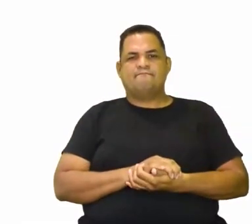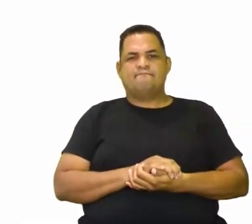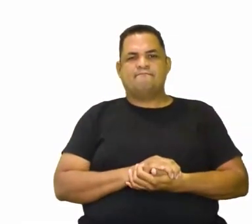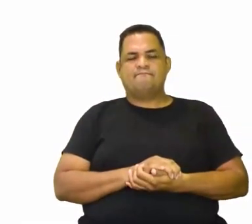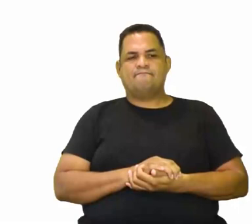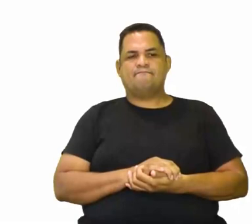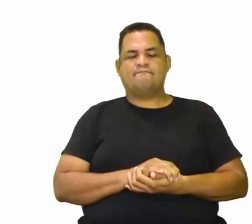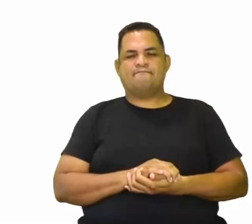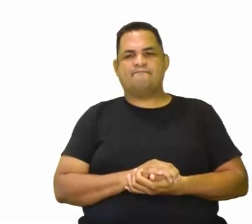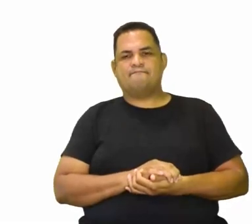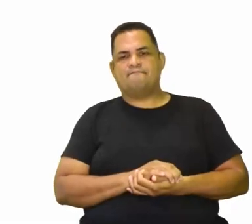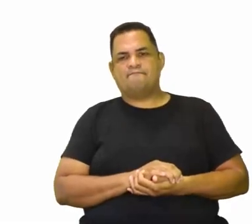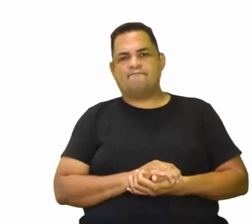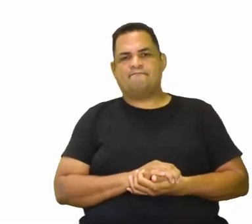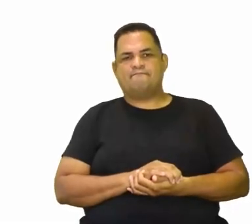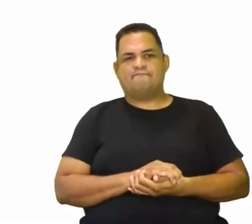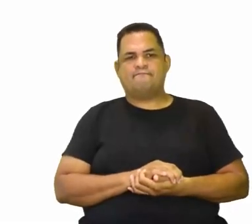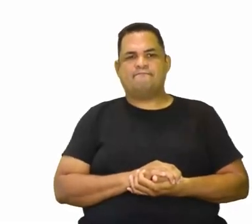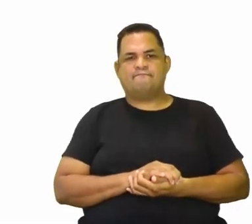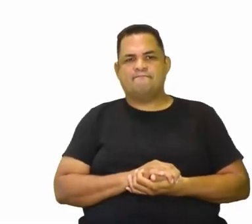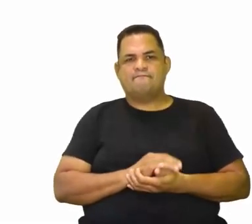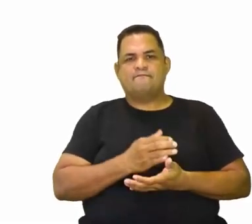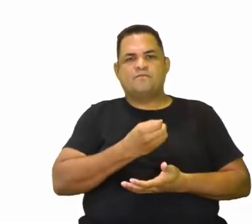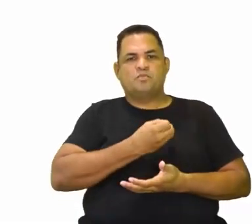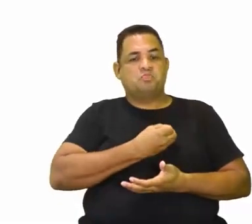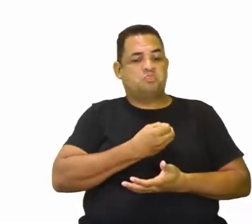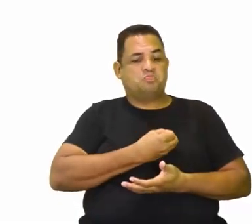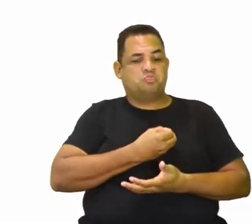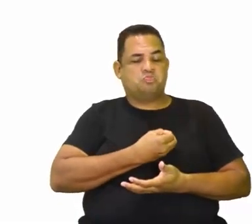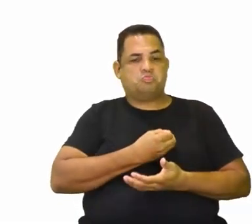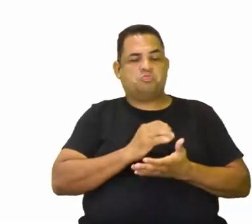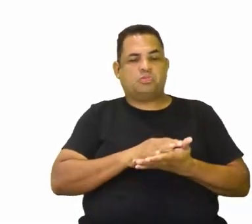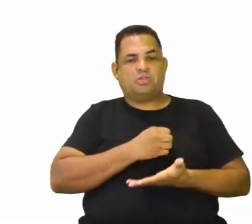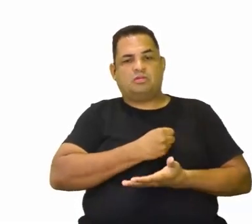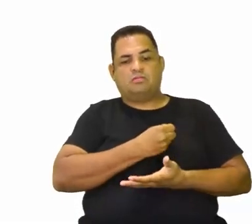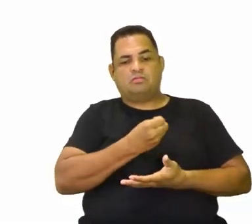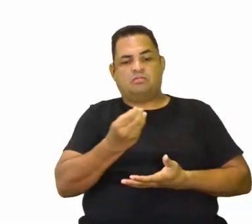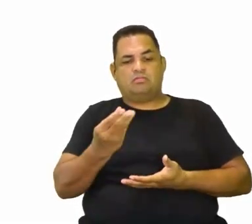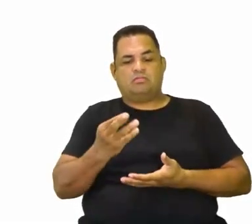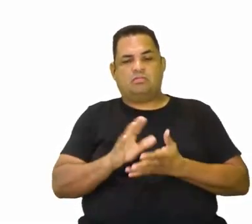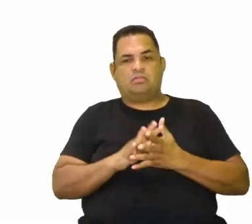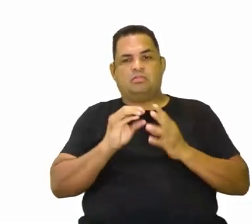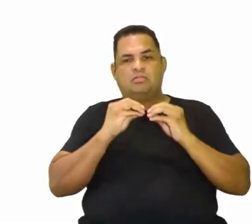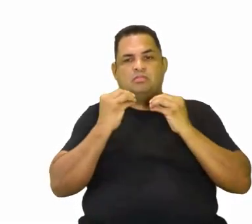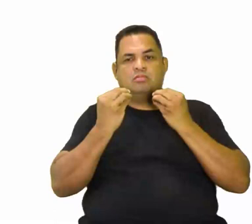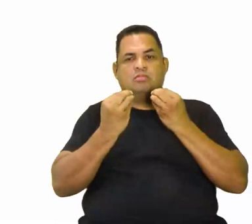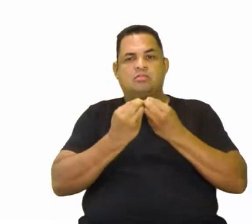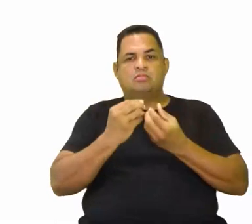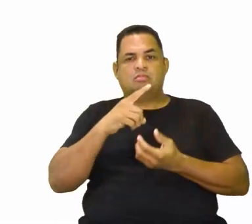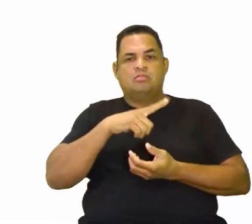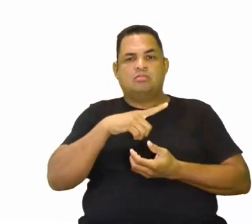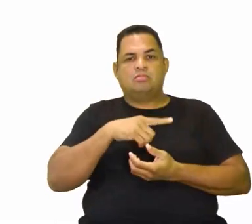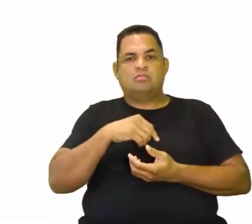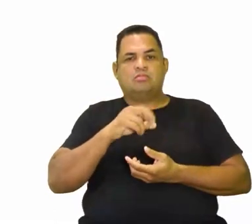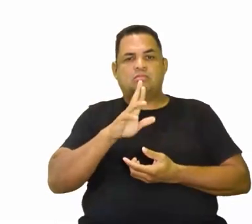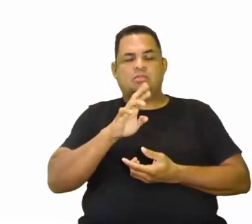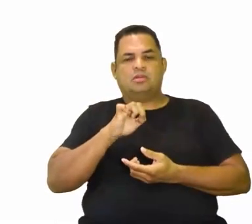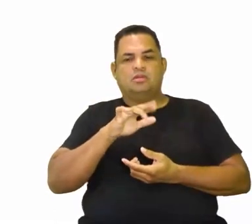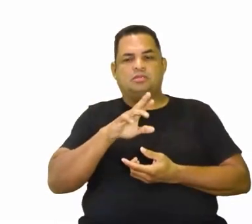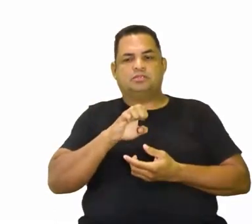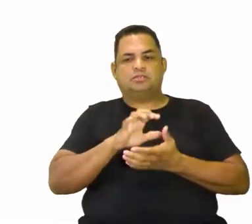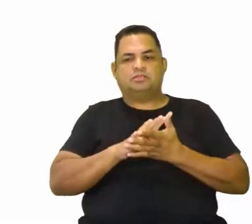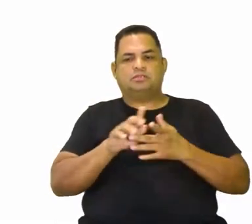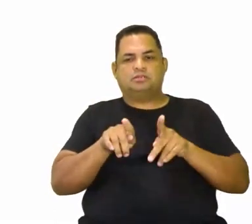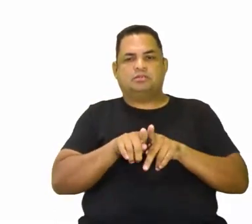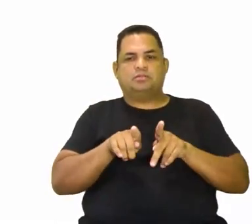Certíssimo. Então aqui, ó, de acordo com o número, a quantidade de substâncias que a gente vai ter lá nos reagentes e nos